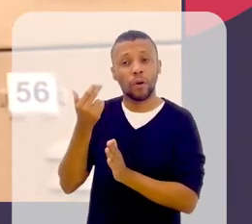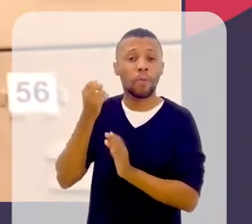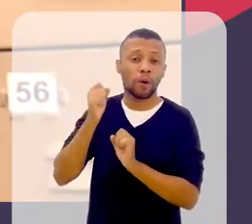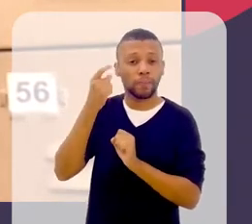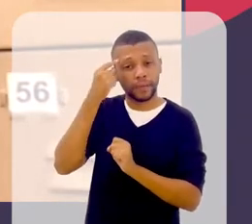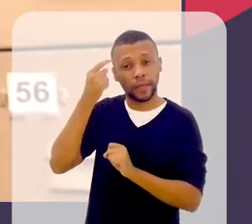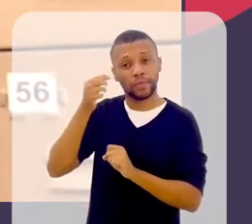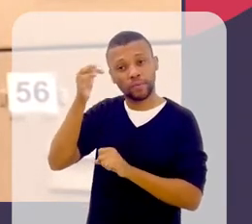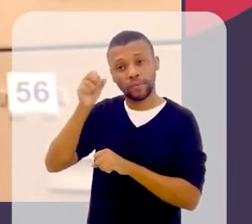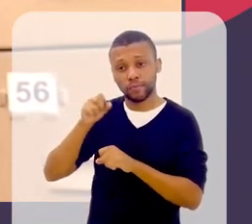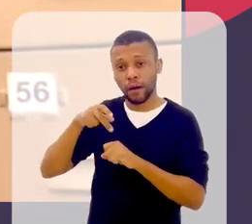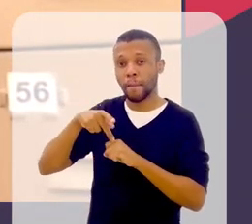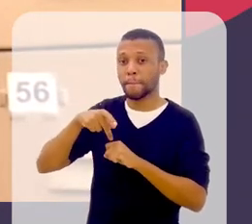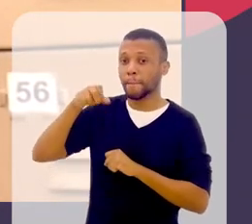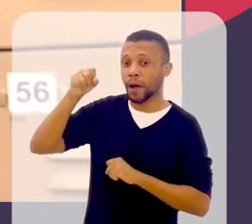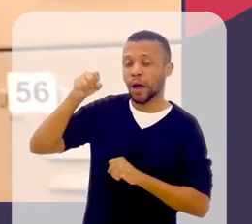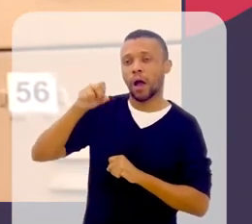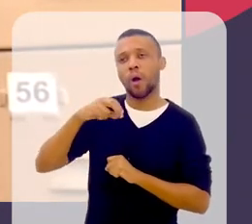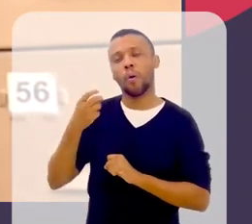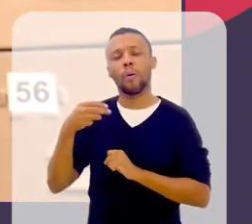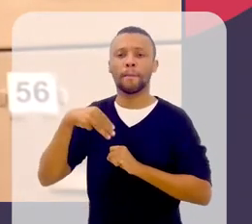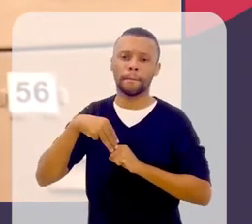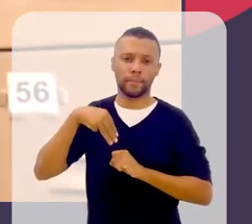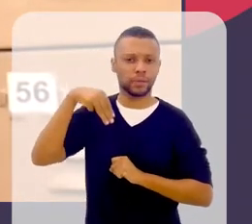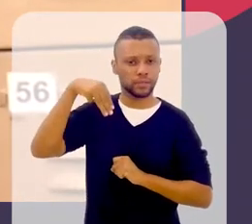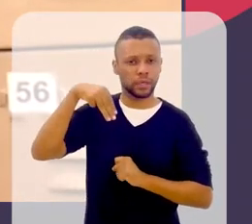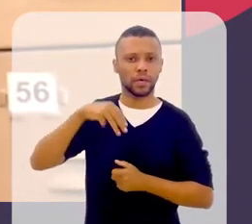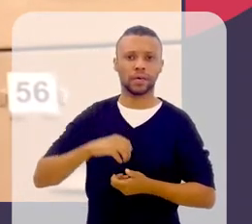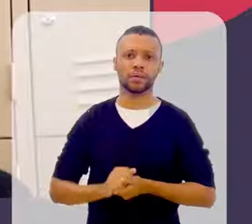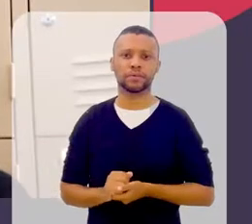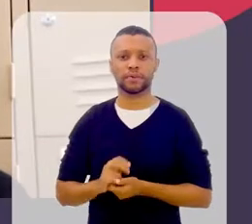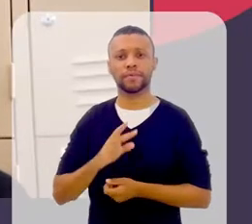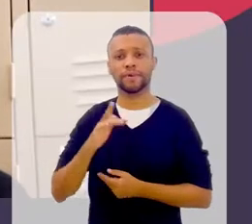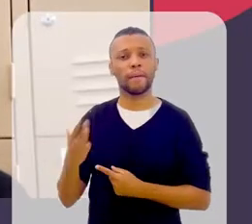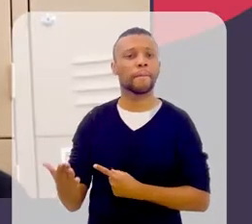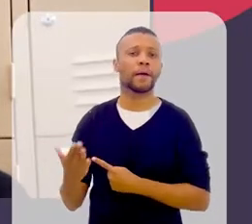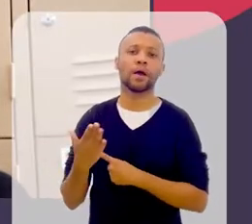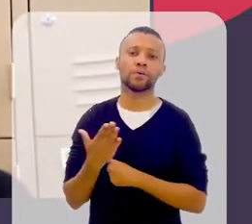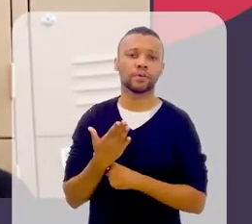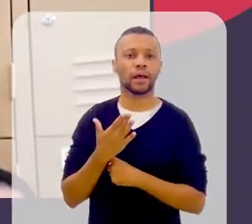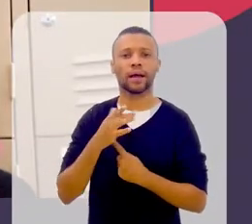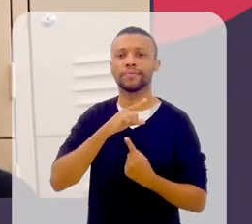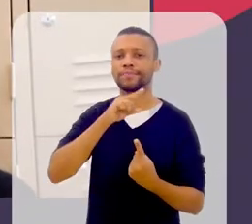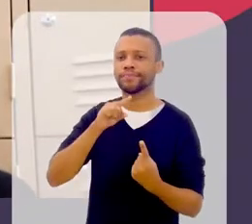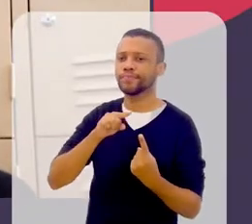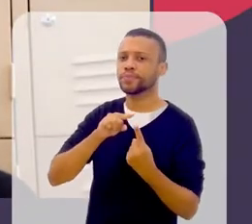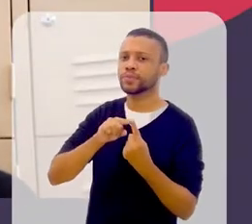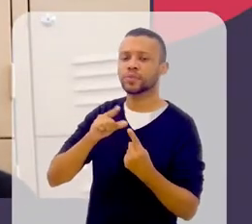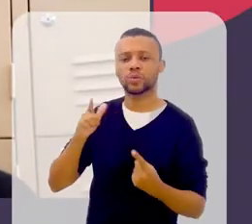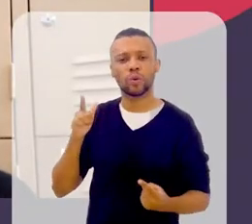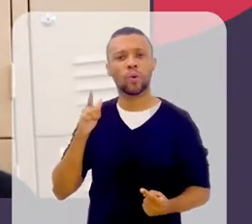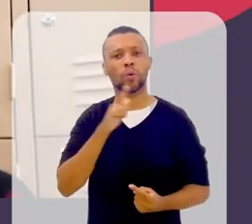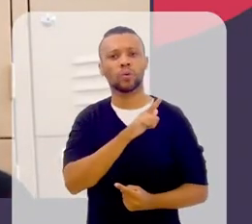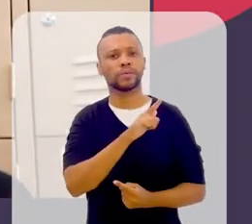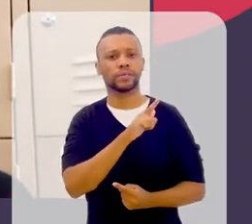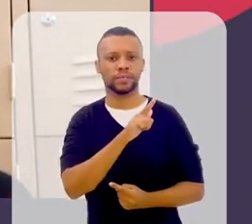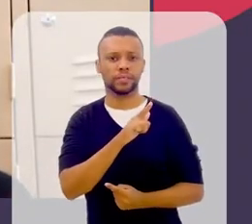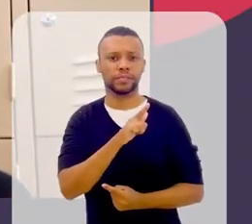pós-graduação, né? Fazer um mestrado. Então, acho que vai contribuir nesse sentido de eu